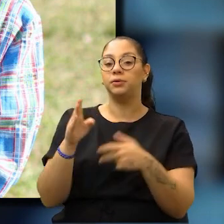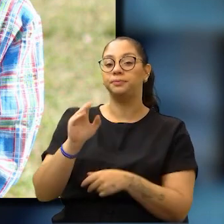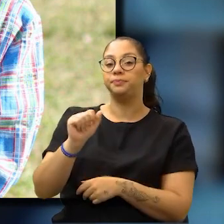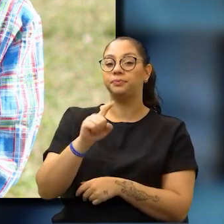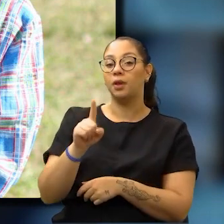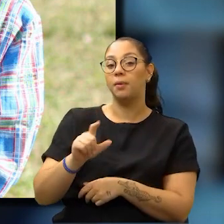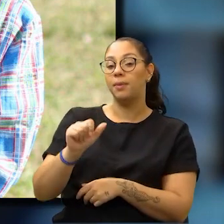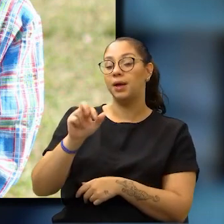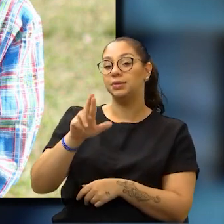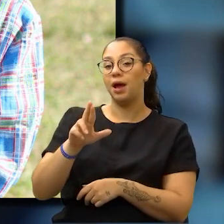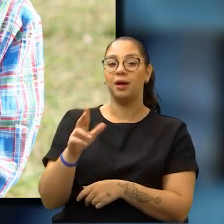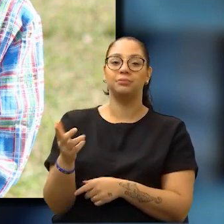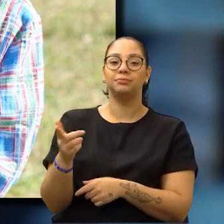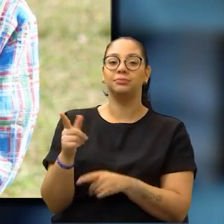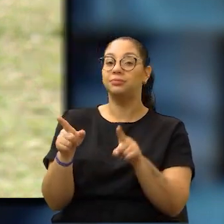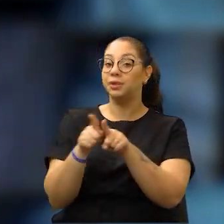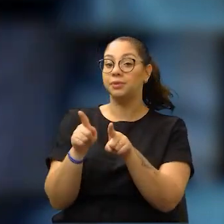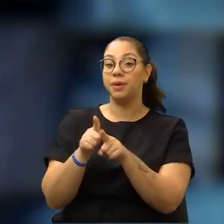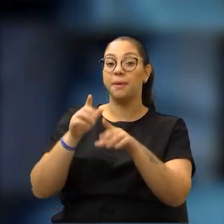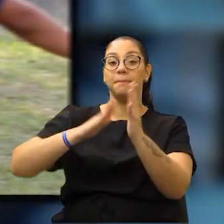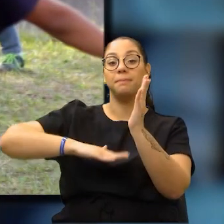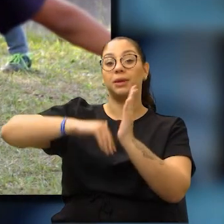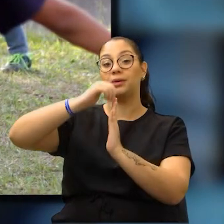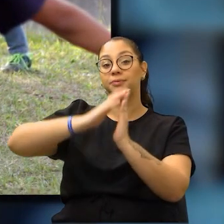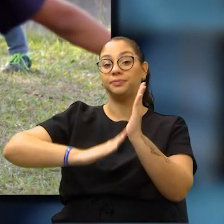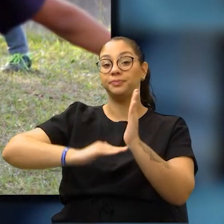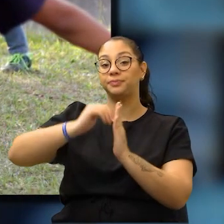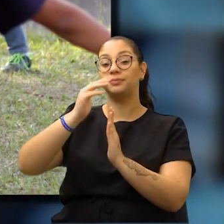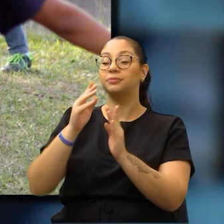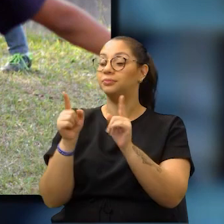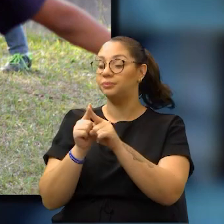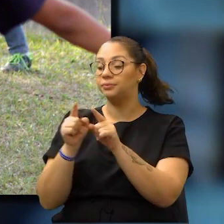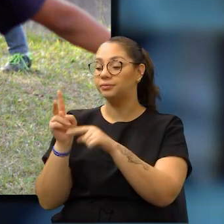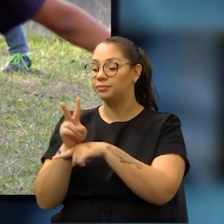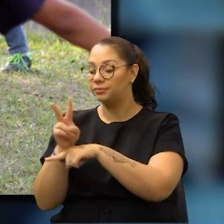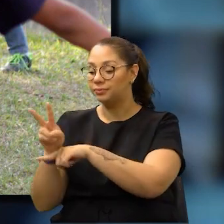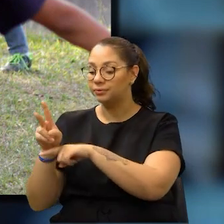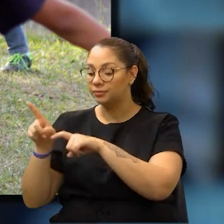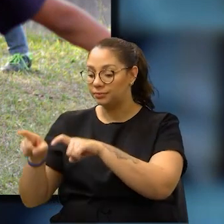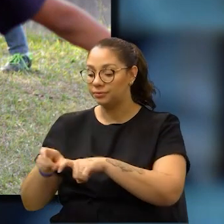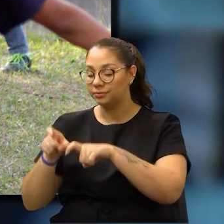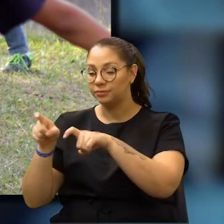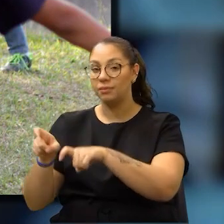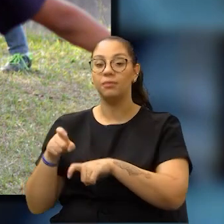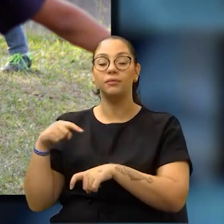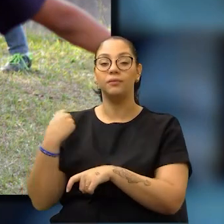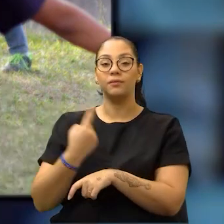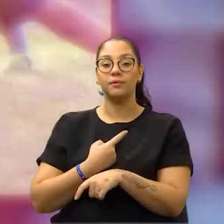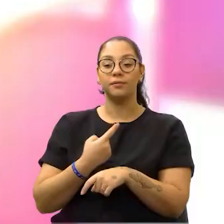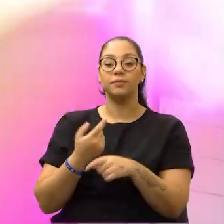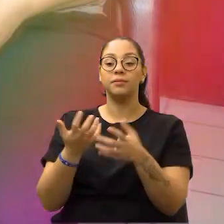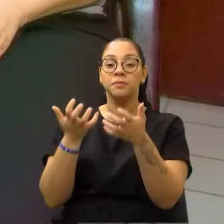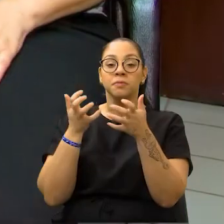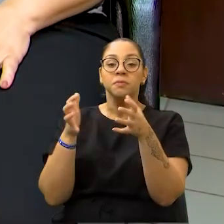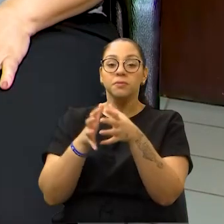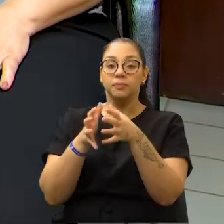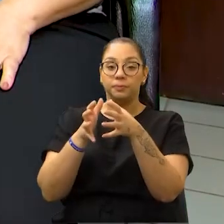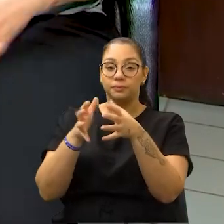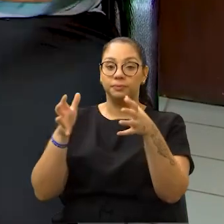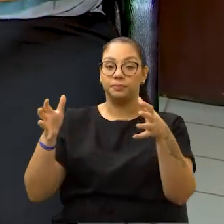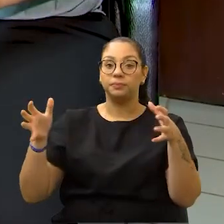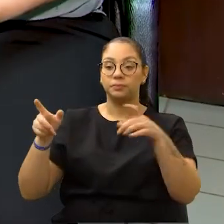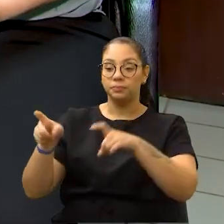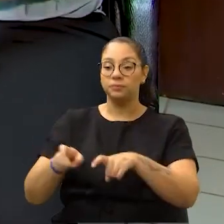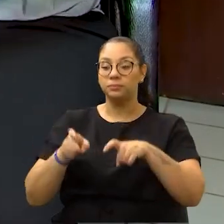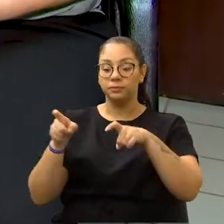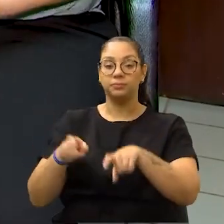bazar, um outro grupo de voluntários que foi cuidar de uma horta, que nós queremos ampliar a horta,